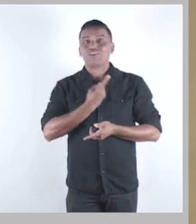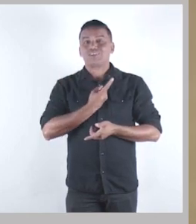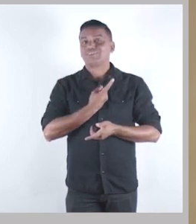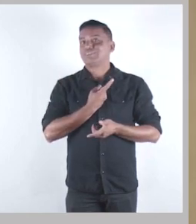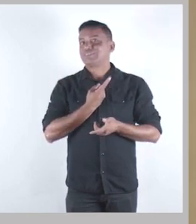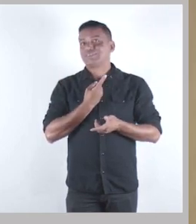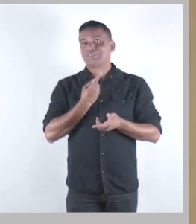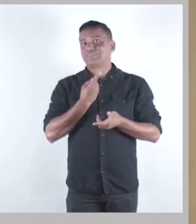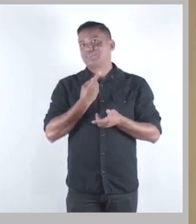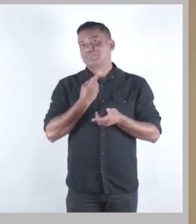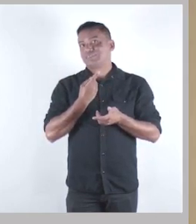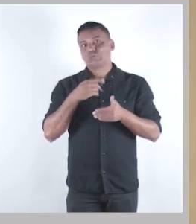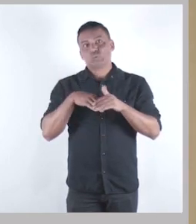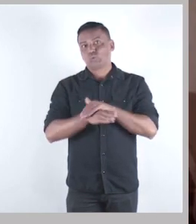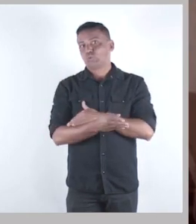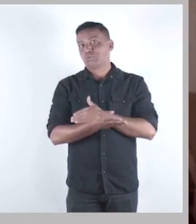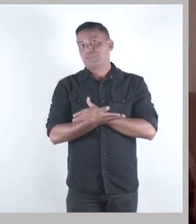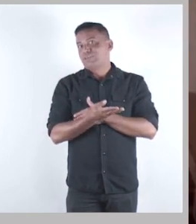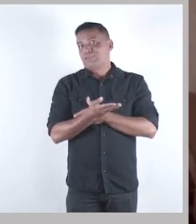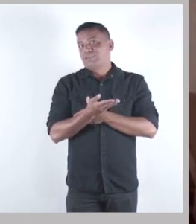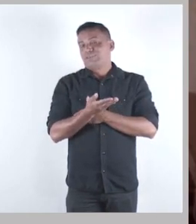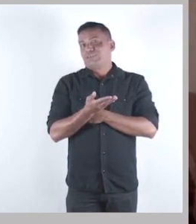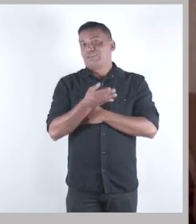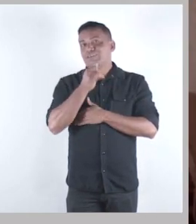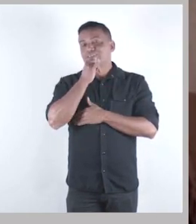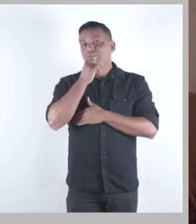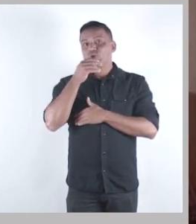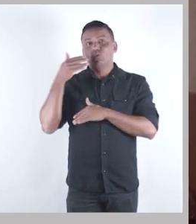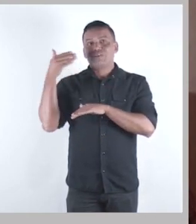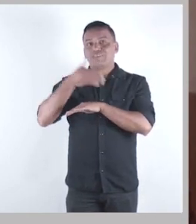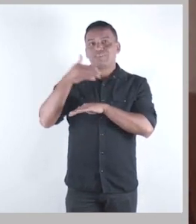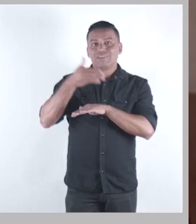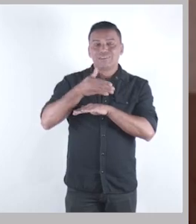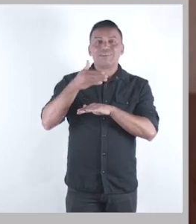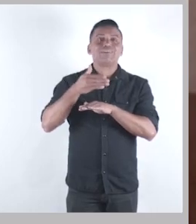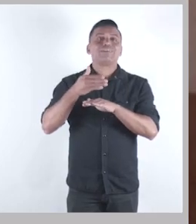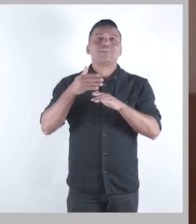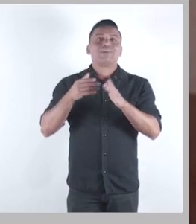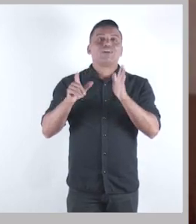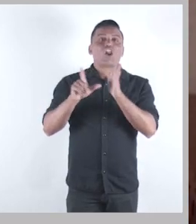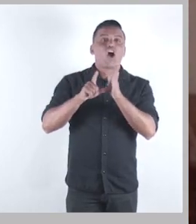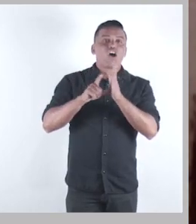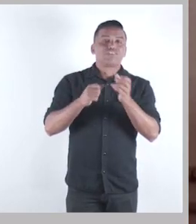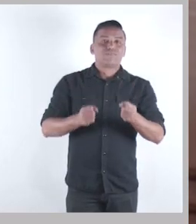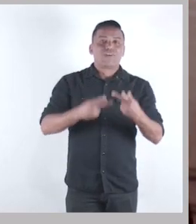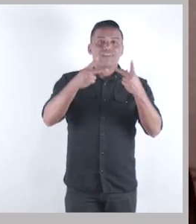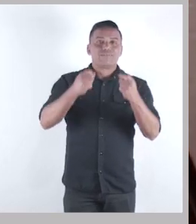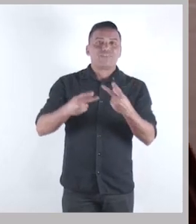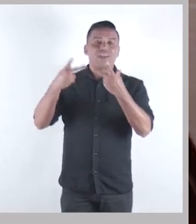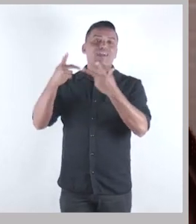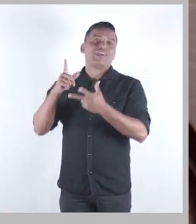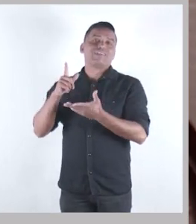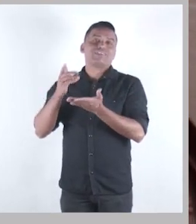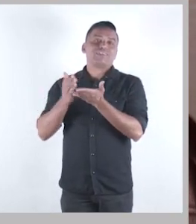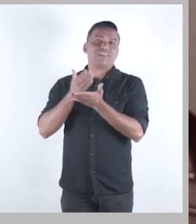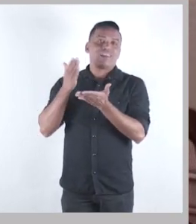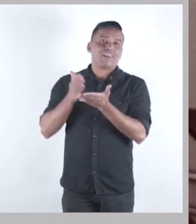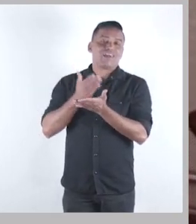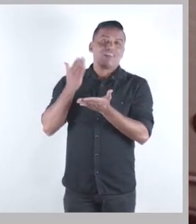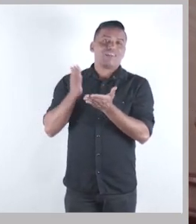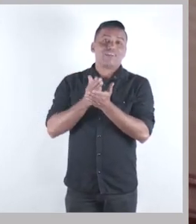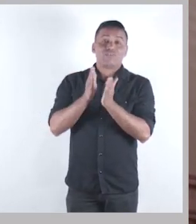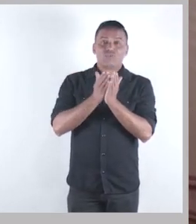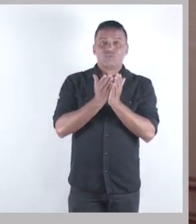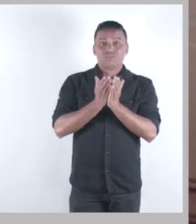pouco recomendável hoje em dia, né? Era ir a uma livraria, íamos uns 7 ou 8, e uns 4 ou 5 ficavam ali à frente